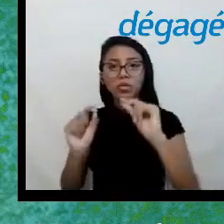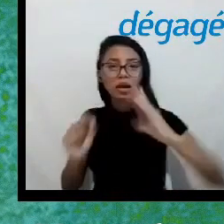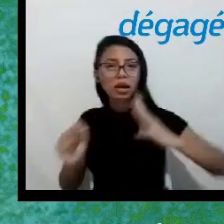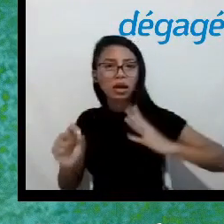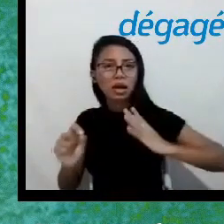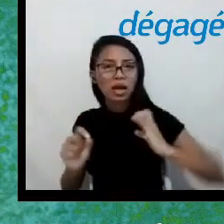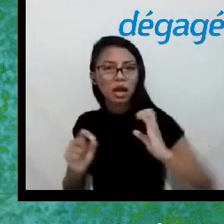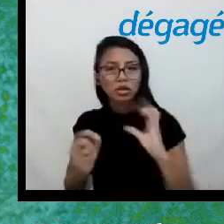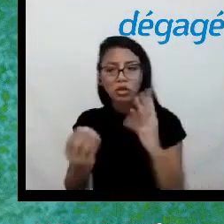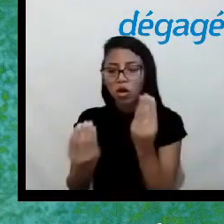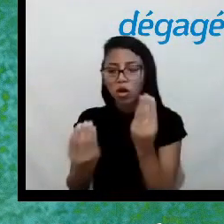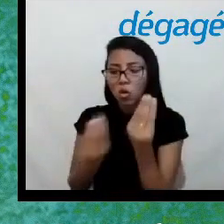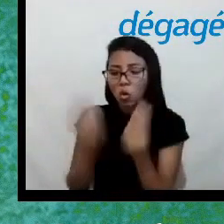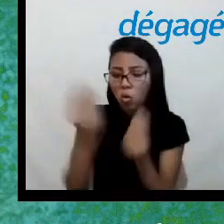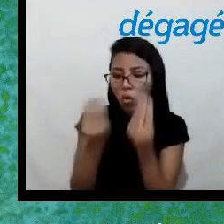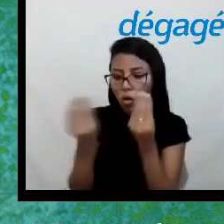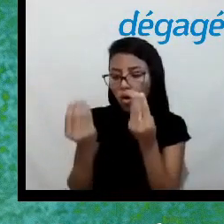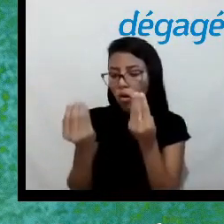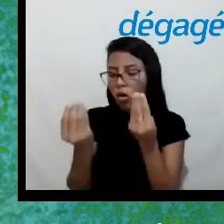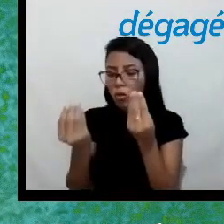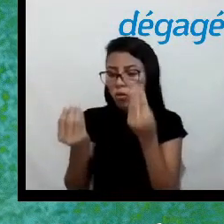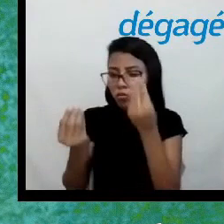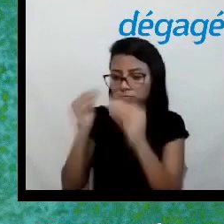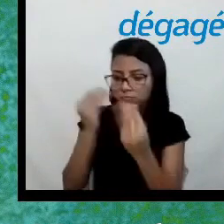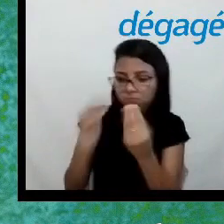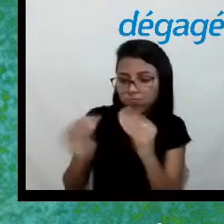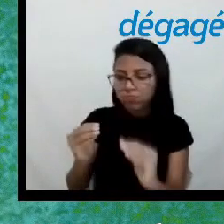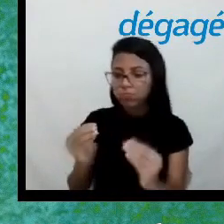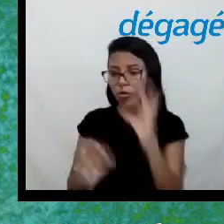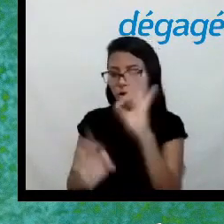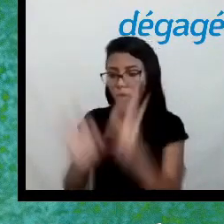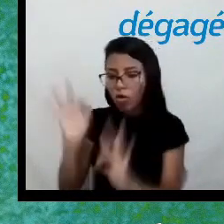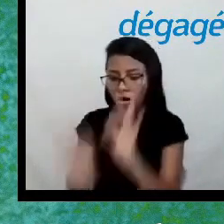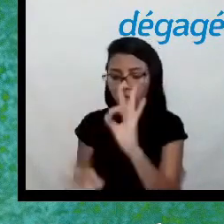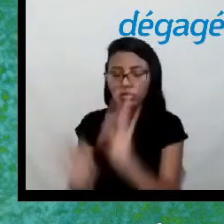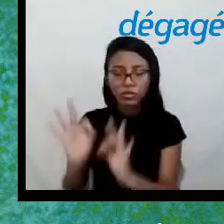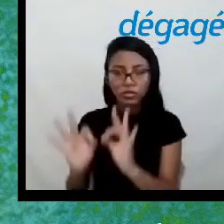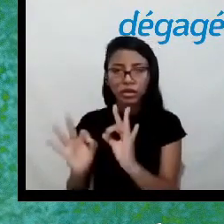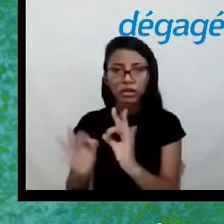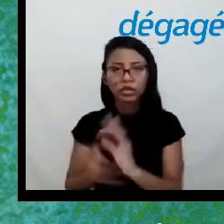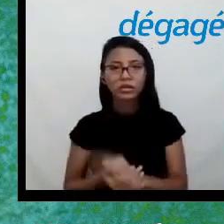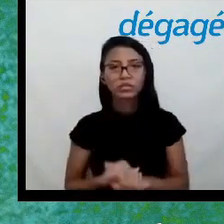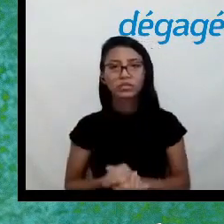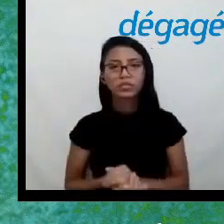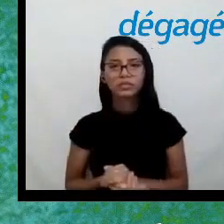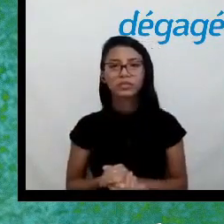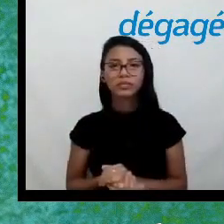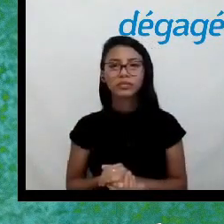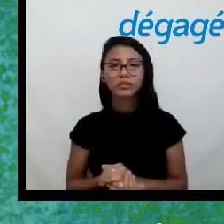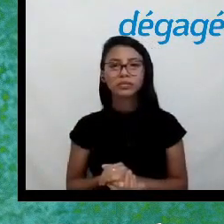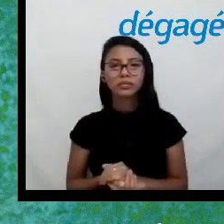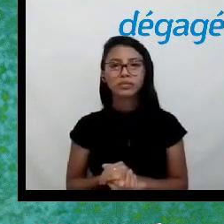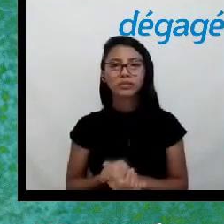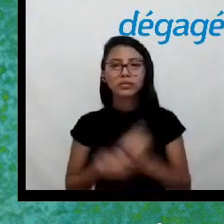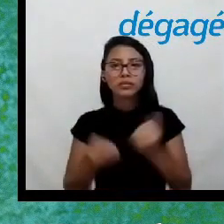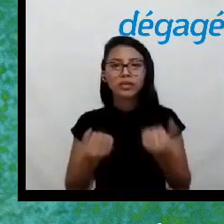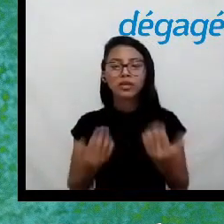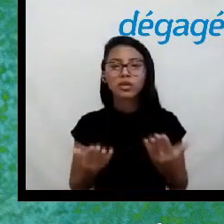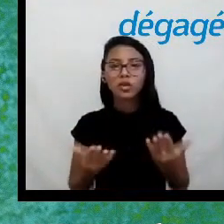abre todo um espaço de emergência, contaminando-se, transformando-se,